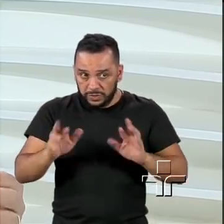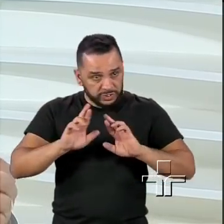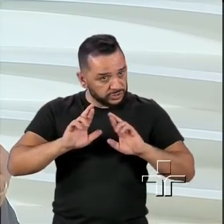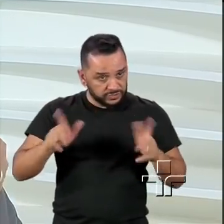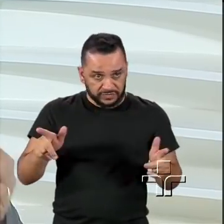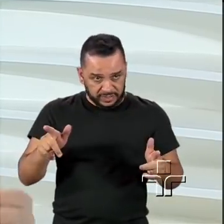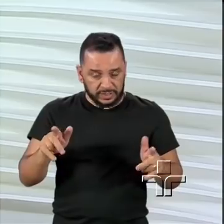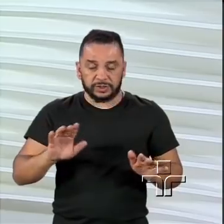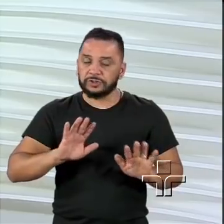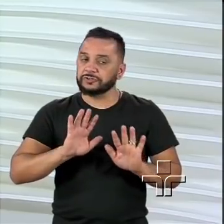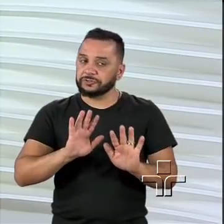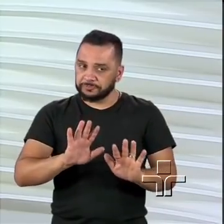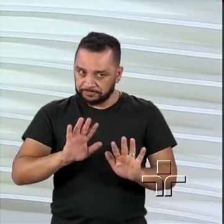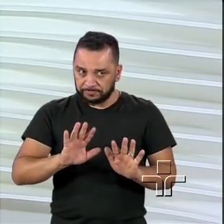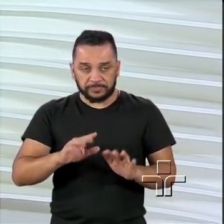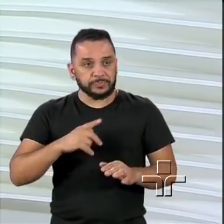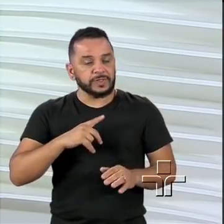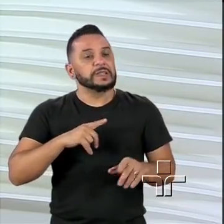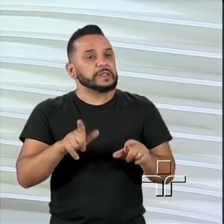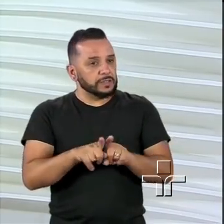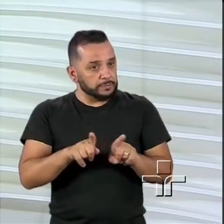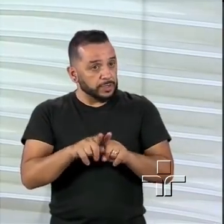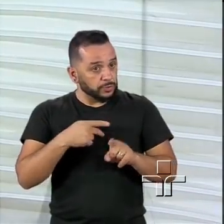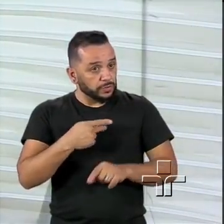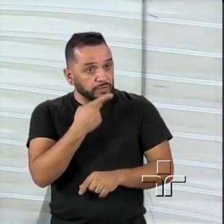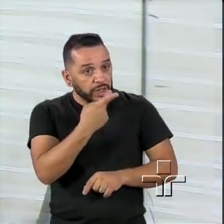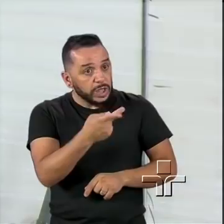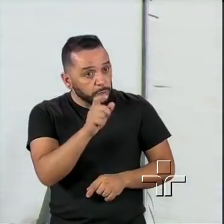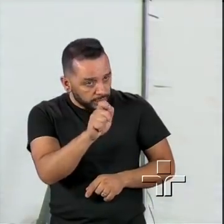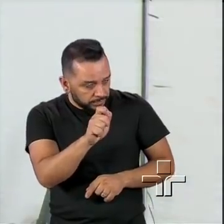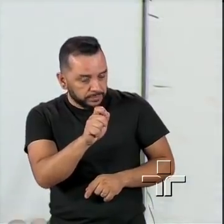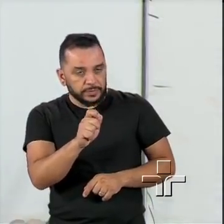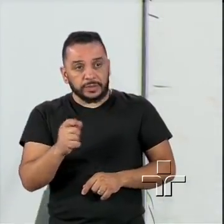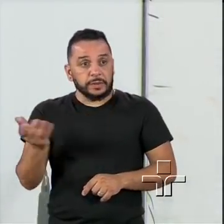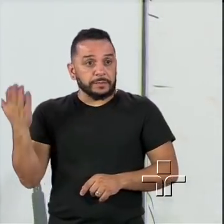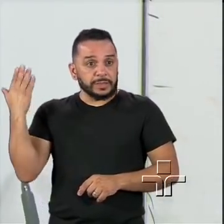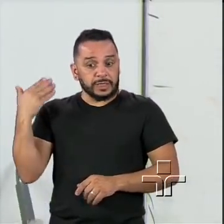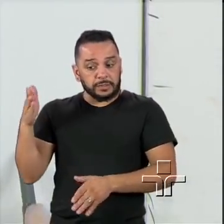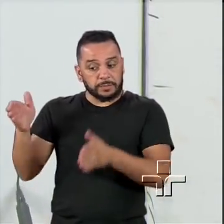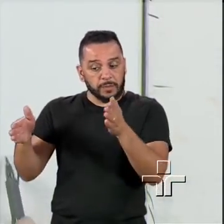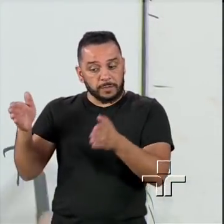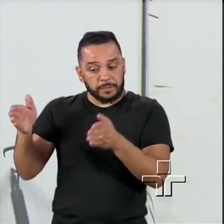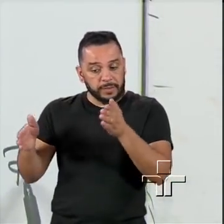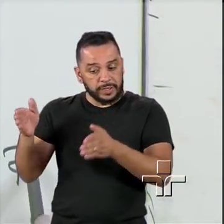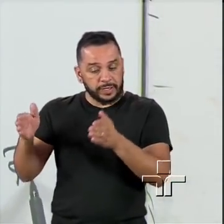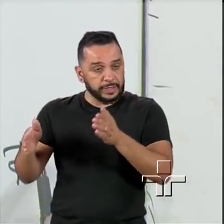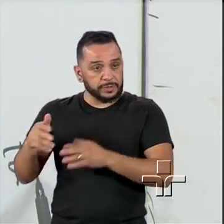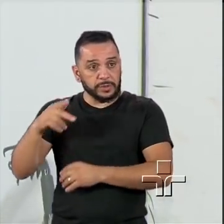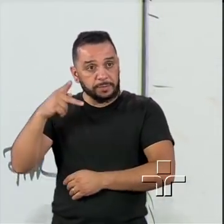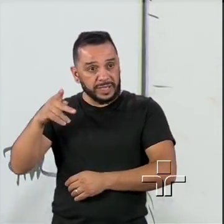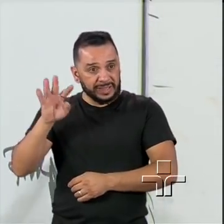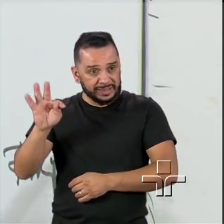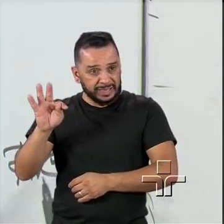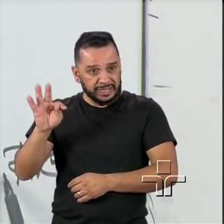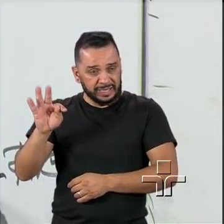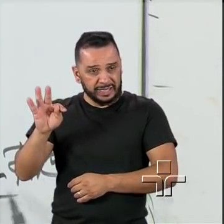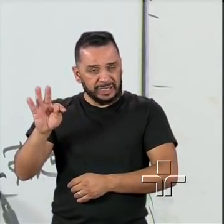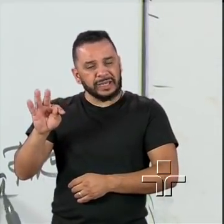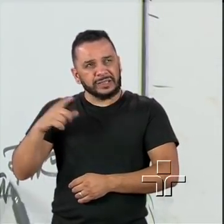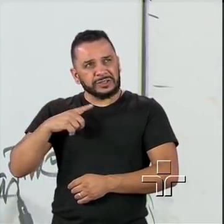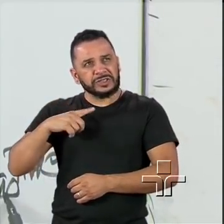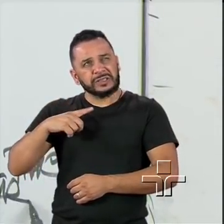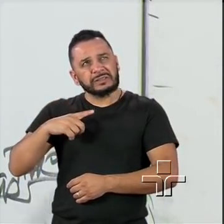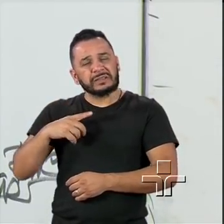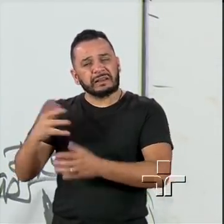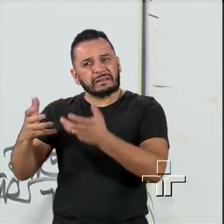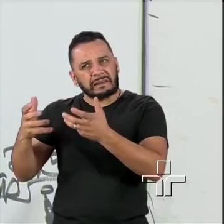uma coisa. Outra coisa, estou afirmando que naquele momento a preferência partidária do PT no estado de São Paulo era de 7%.